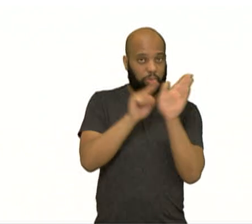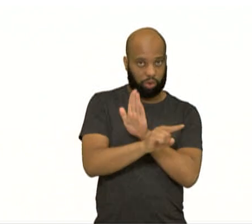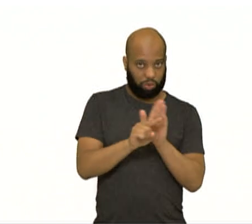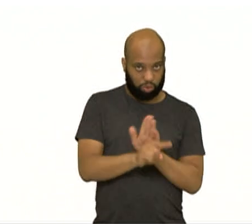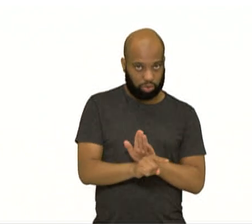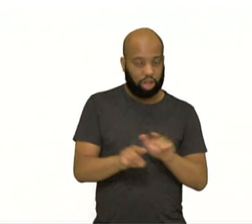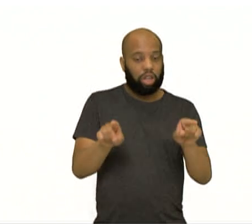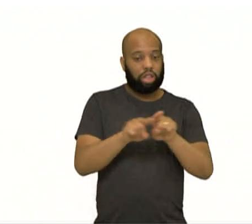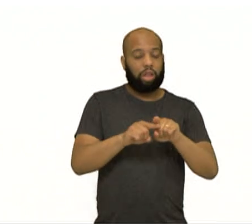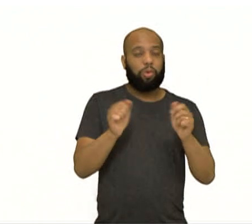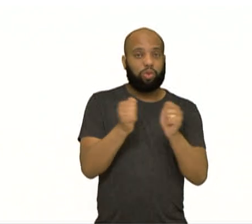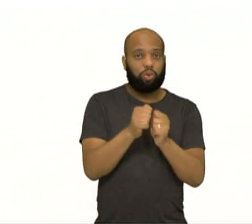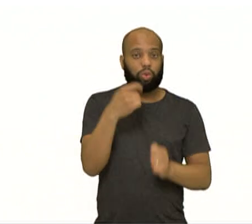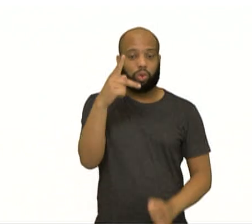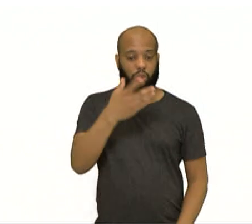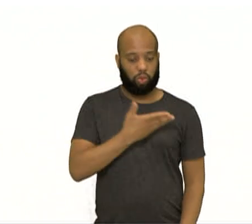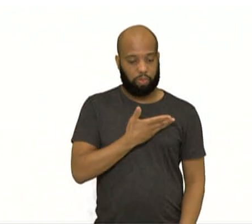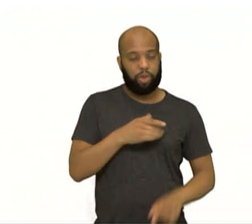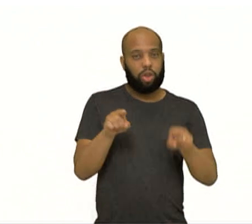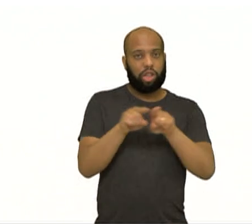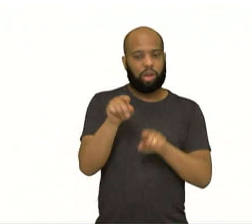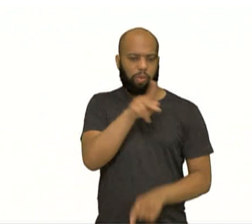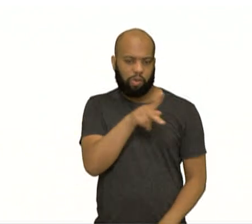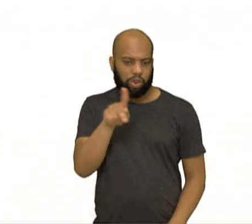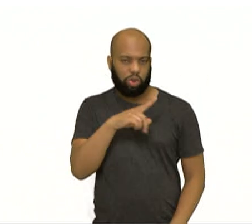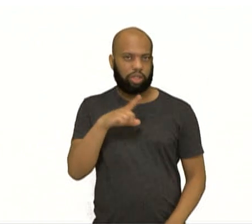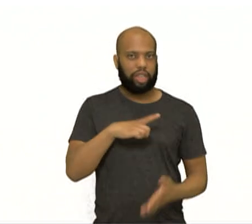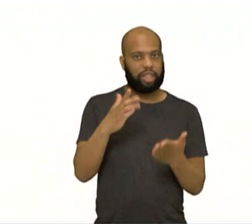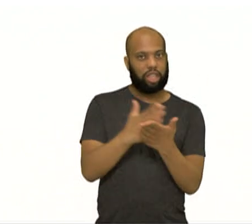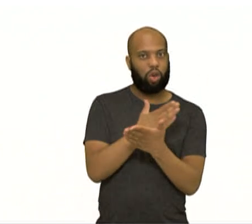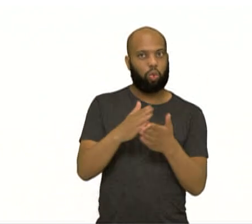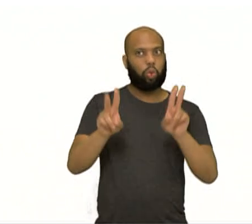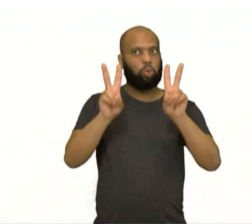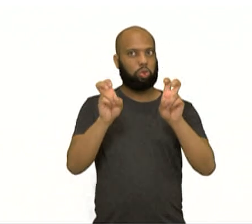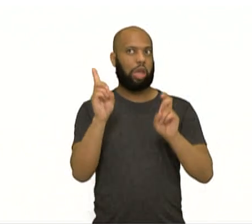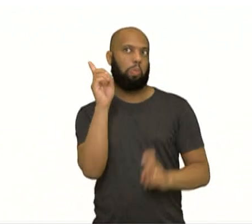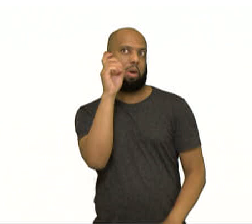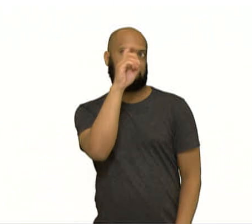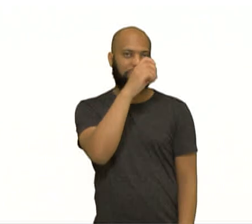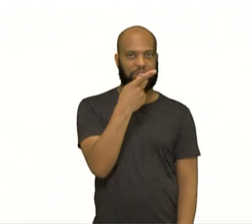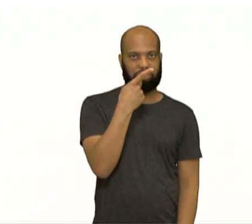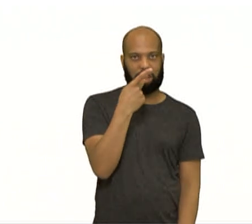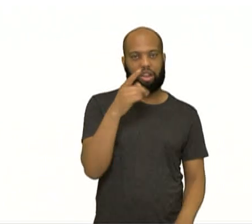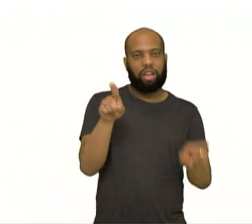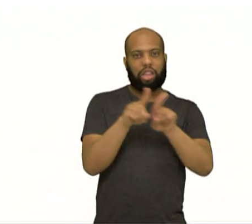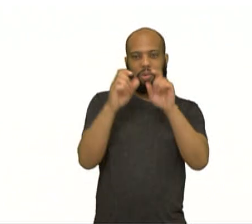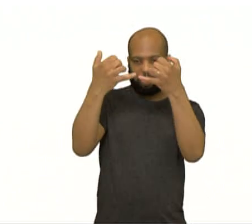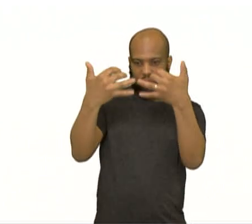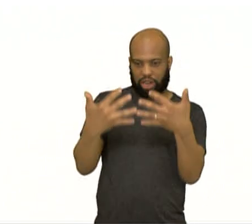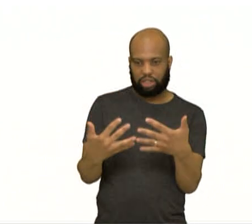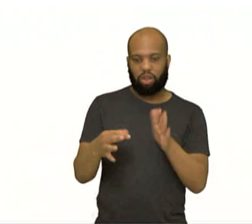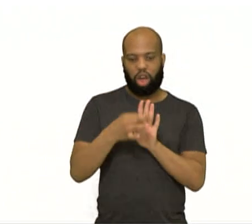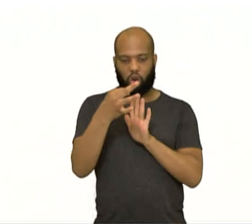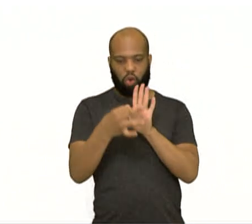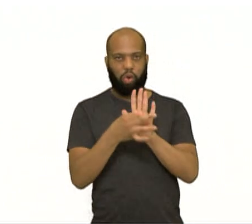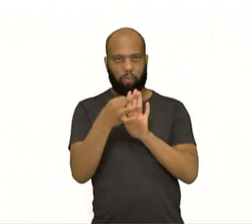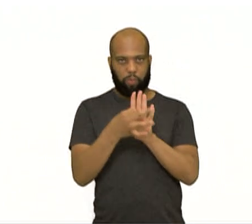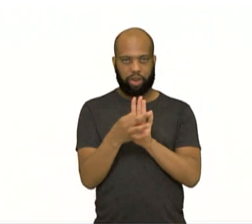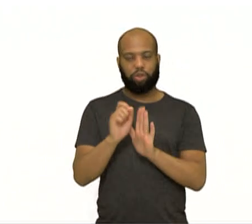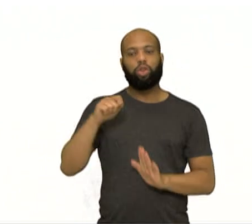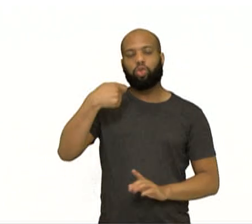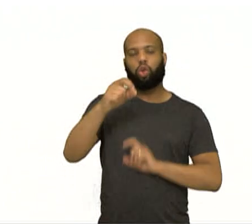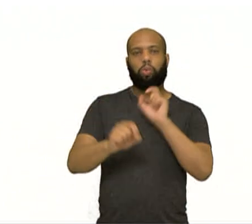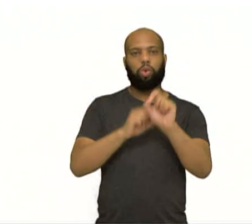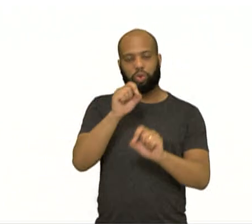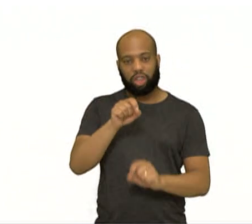professores tema, questão polêmica, explicações e ou argumentos relativos ao objeto de